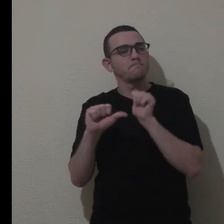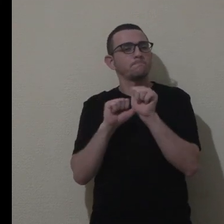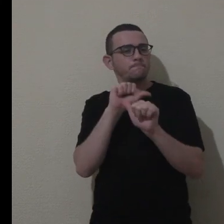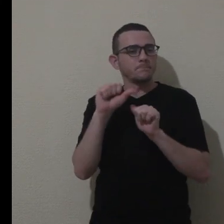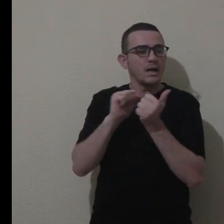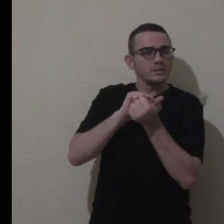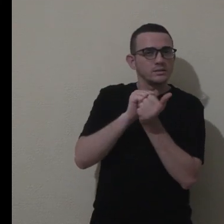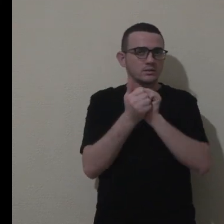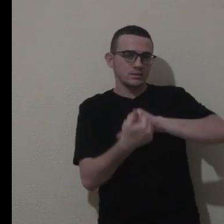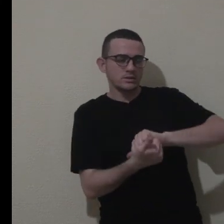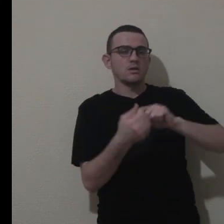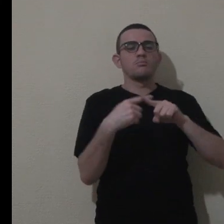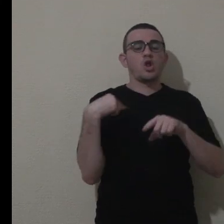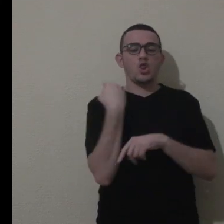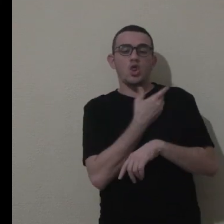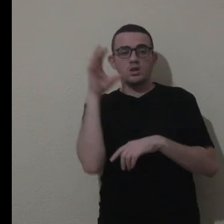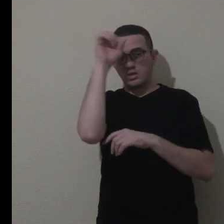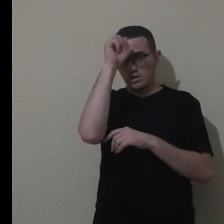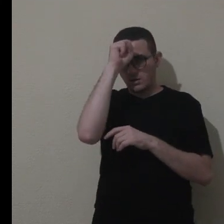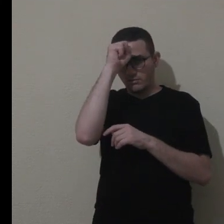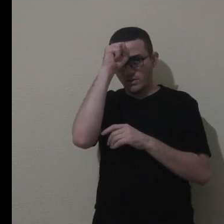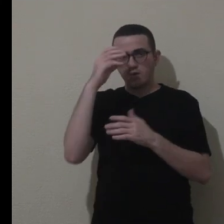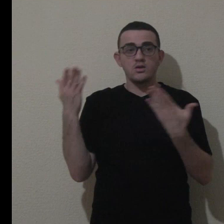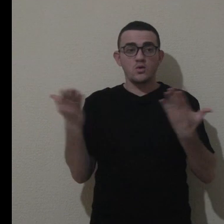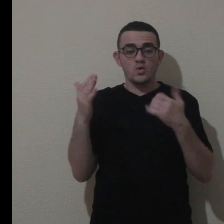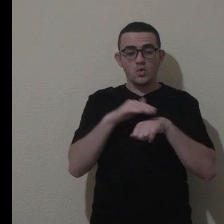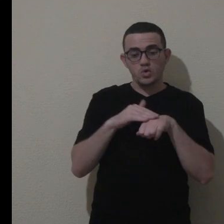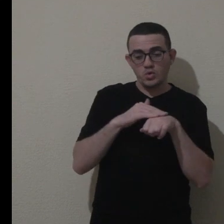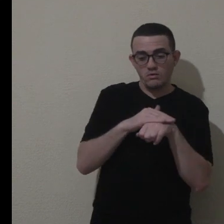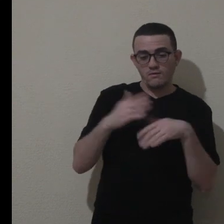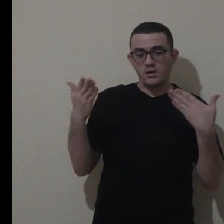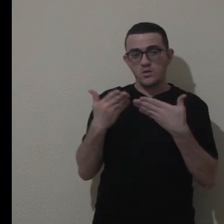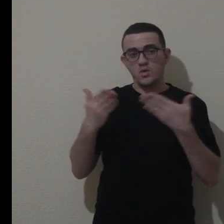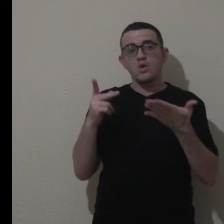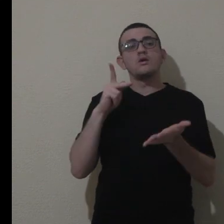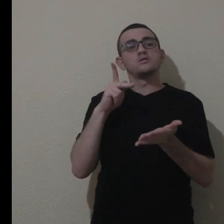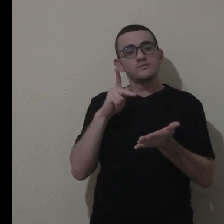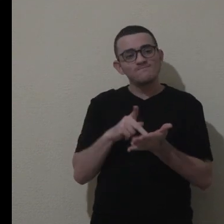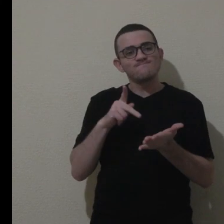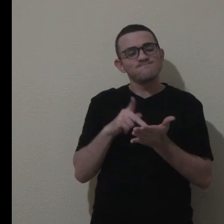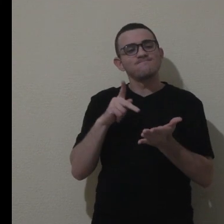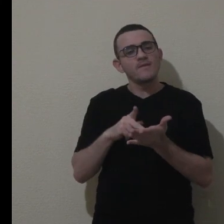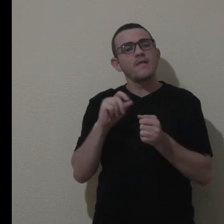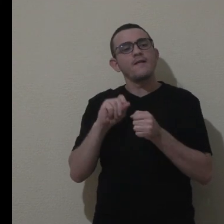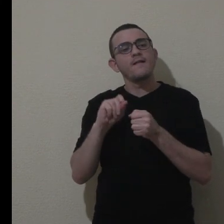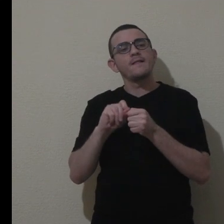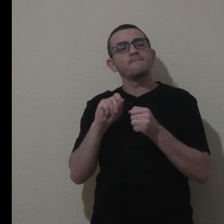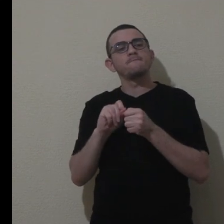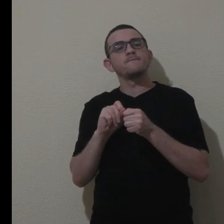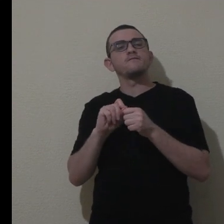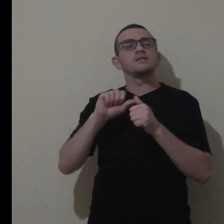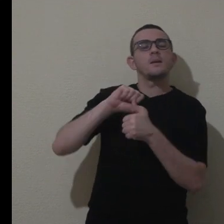em constante ajuste, porque nós estamos aprendendo. Essa conversa que nós estamos tendo hoje, certamente, né, ela